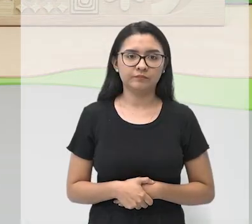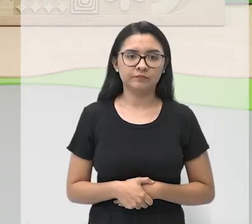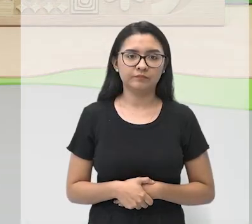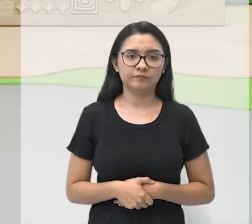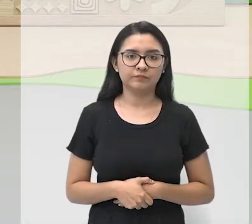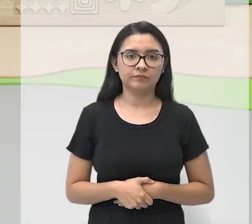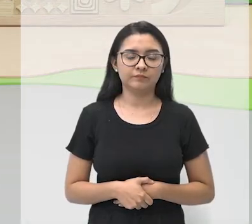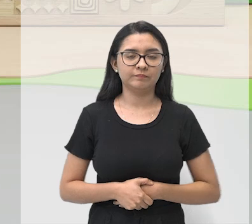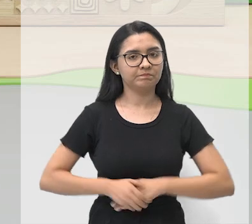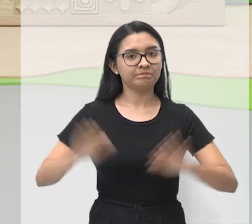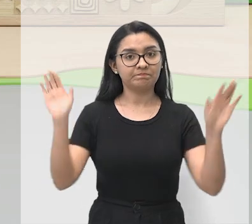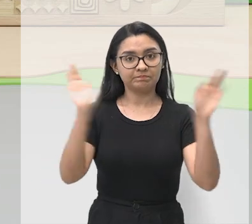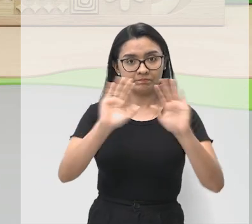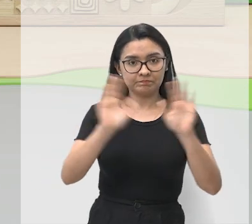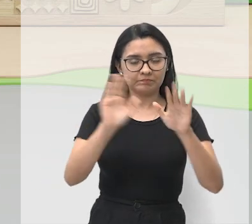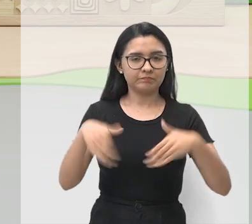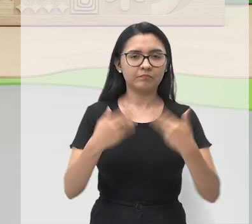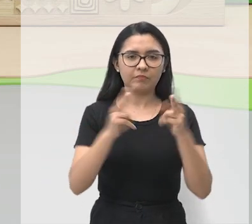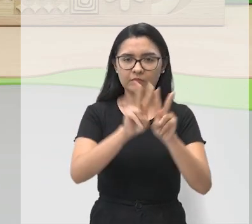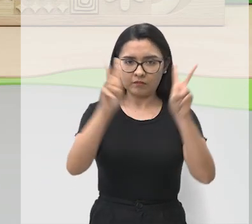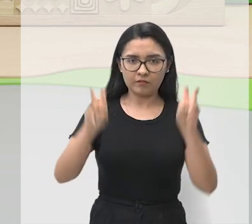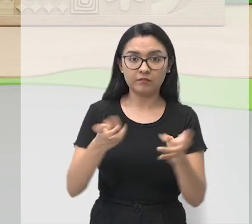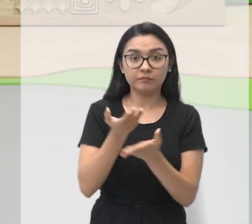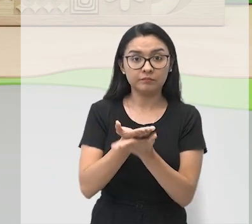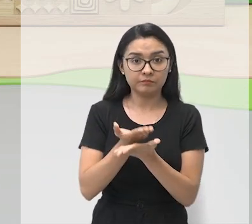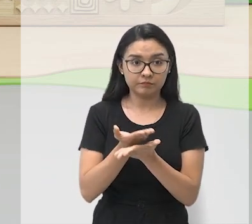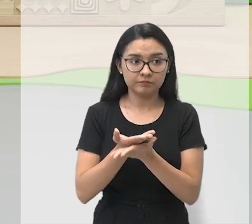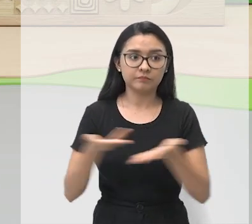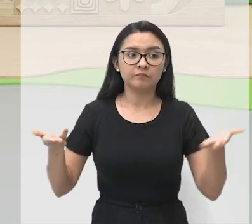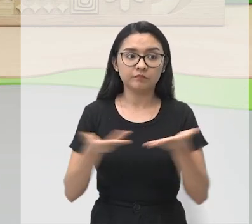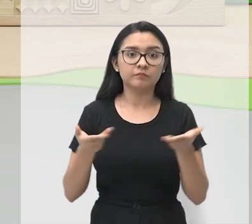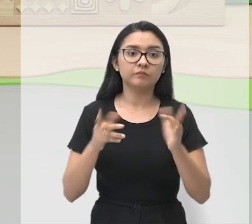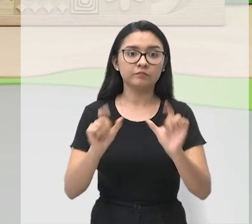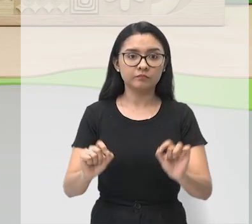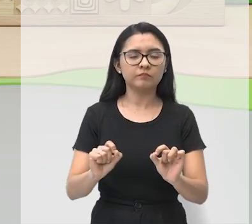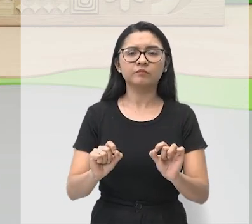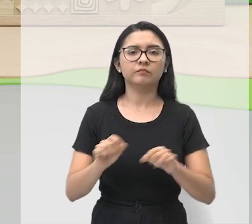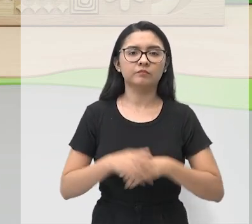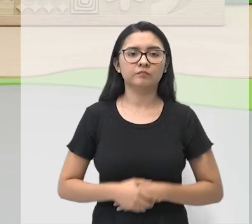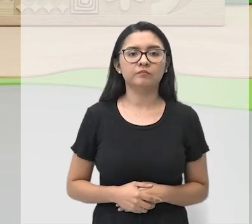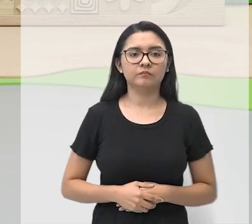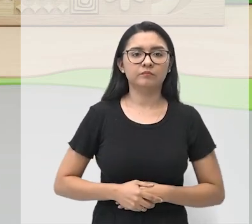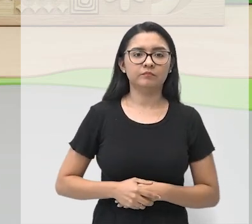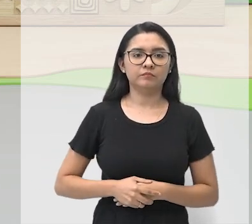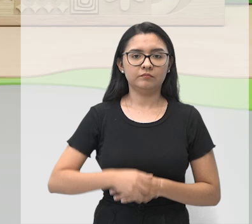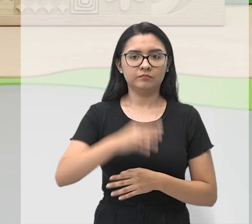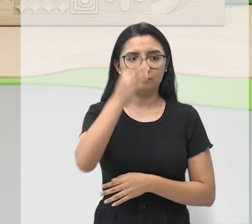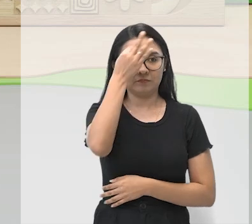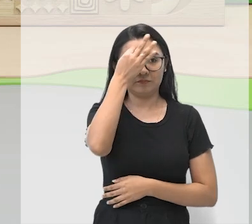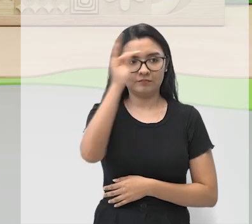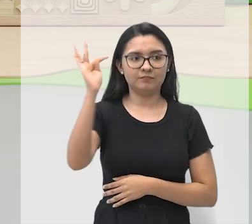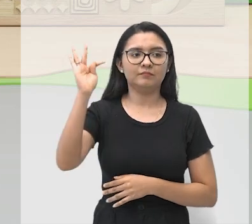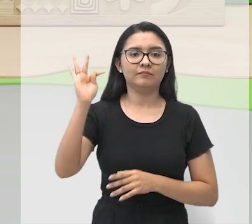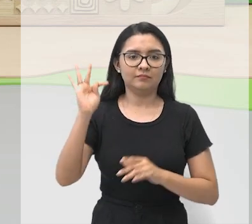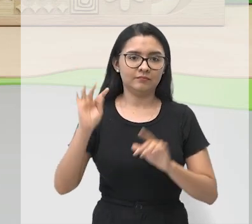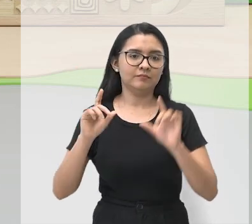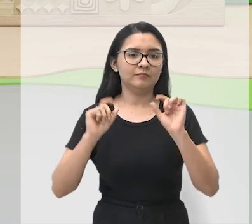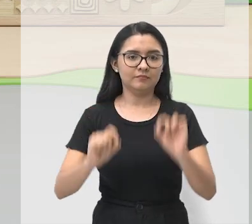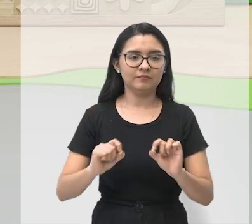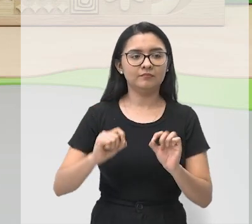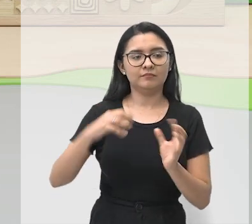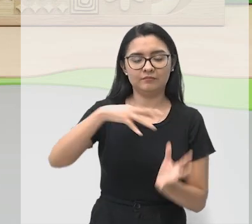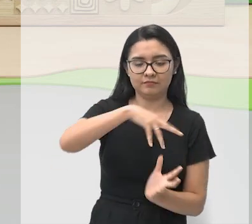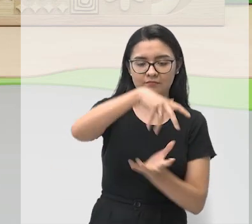Olá! Hoje o tema da nossa aula é as teorias de formação da